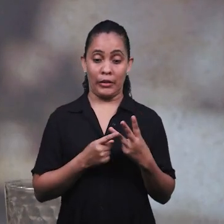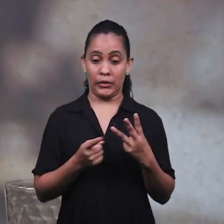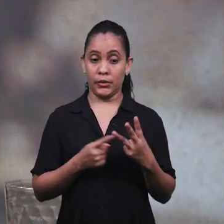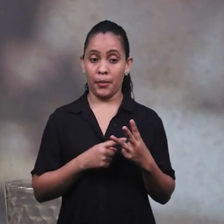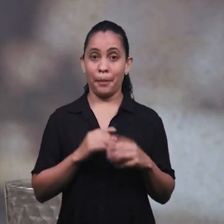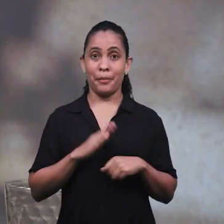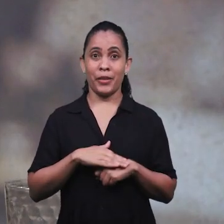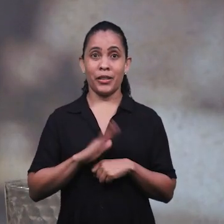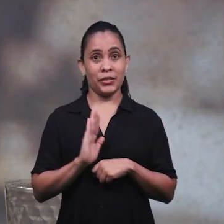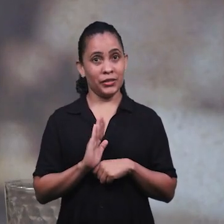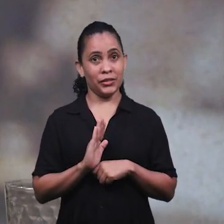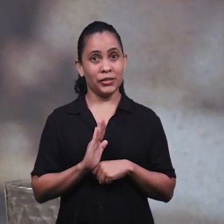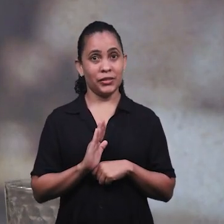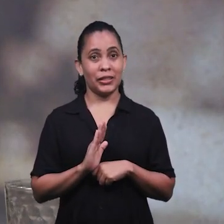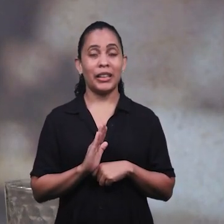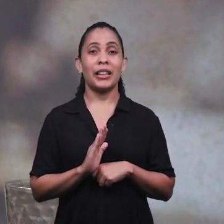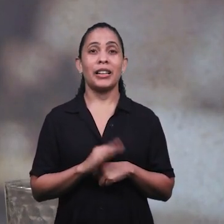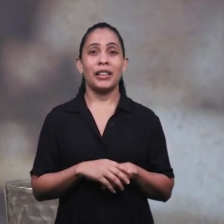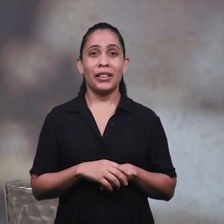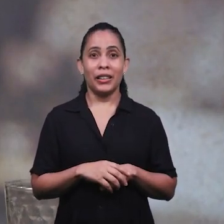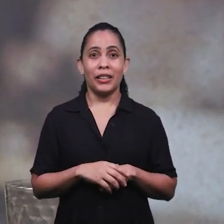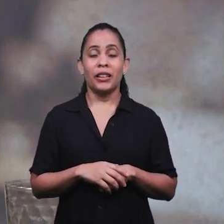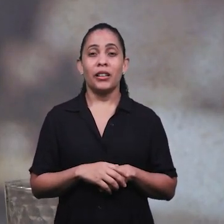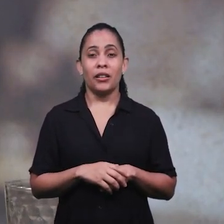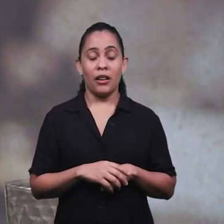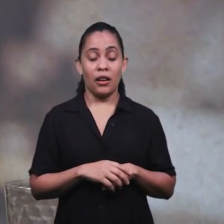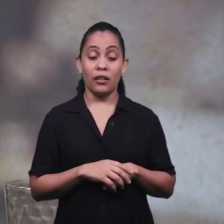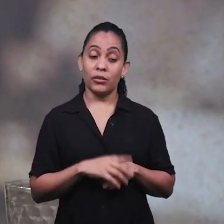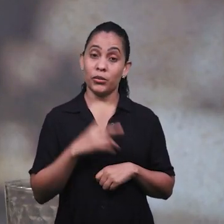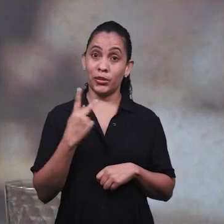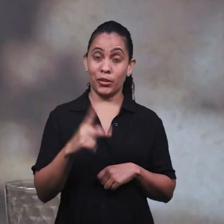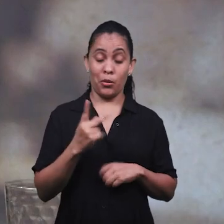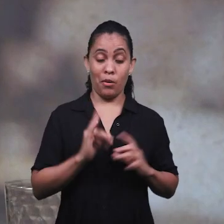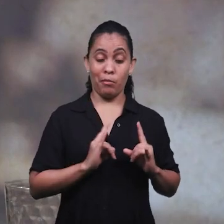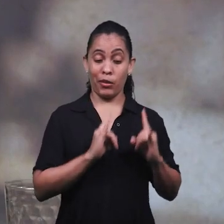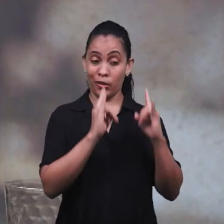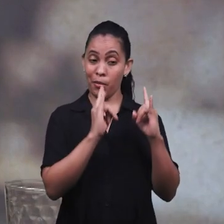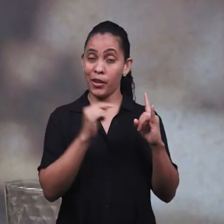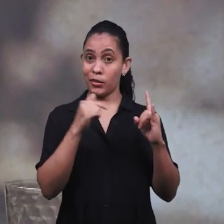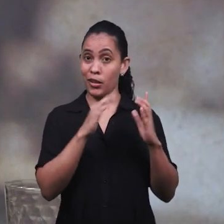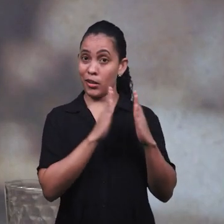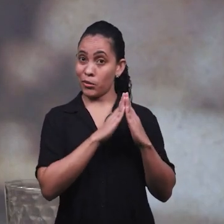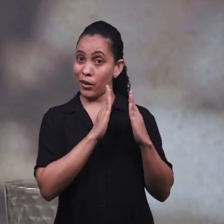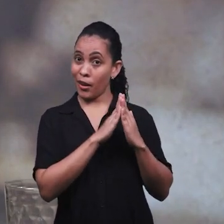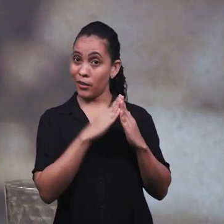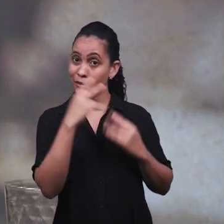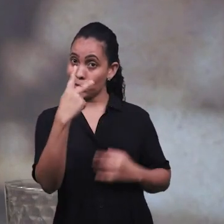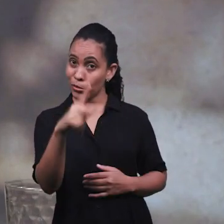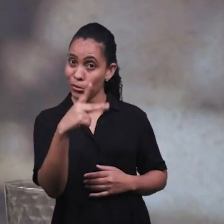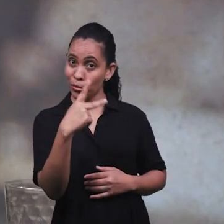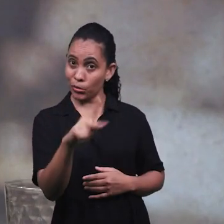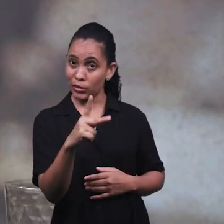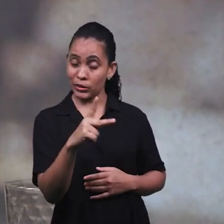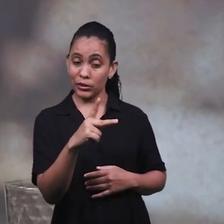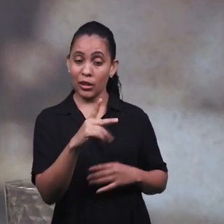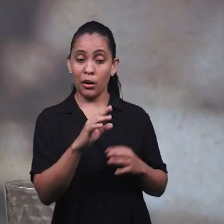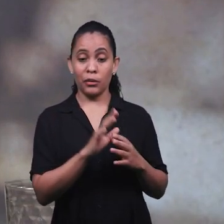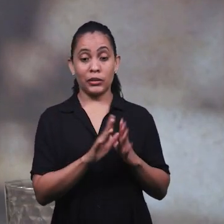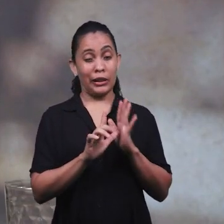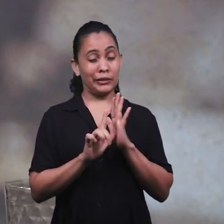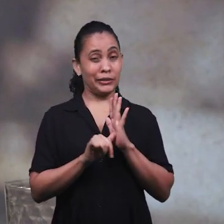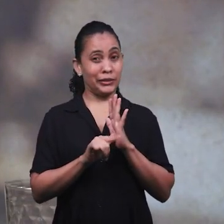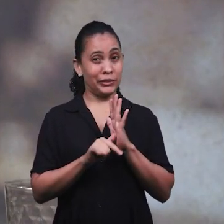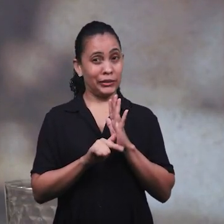gravosa ainda, é comprometer o seu próprio imóvel. Então você tem ali uma série de contas de condomínio em